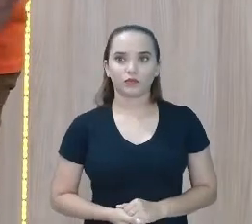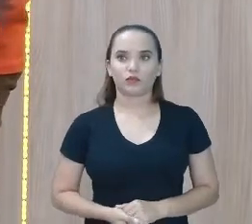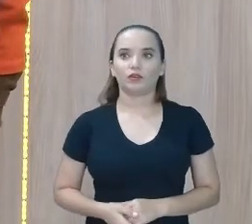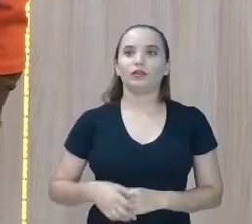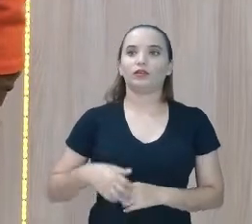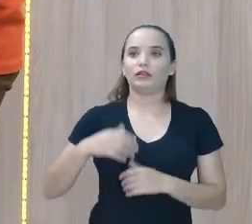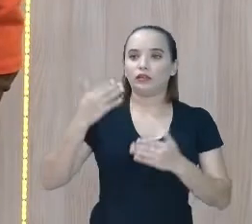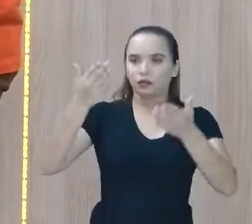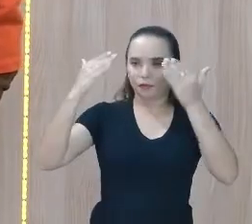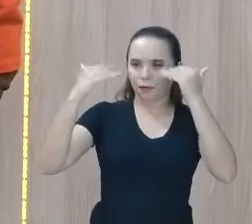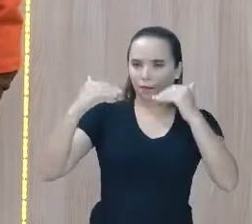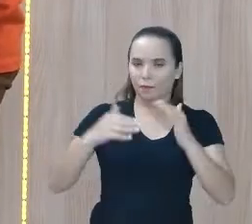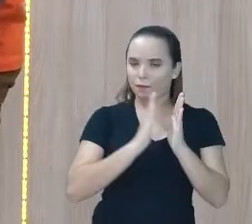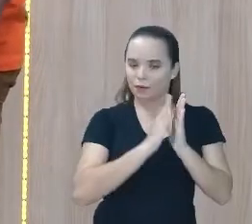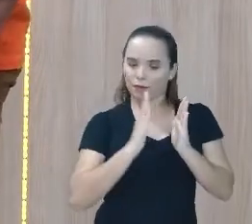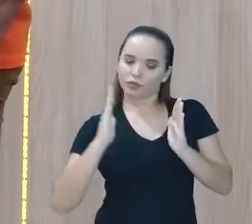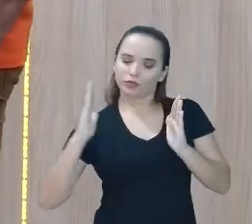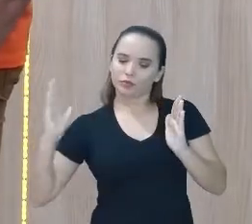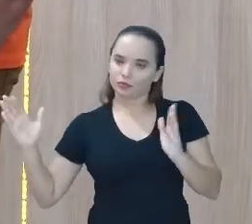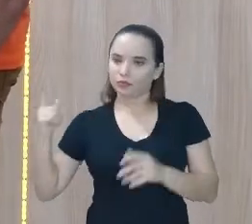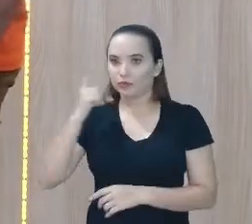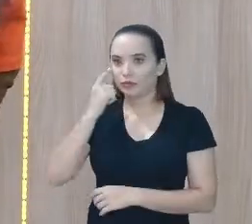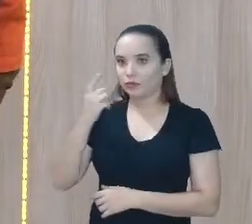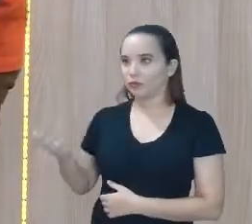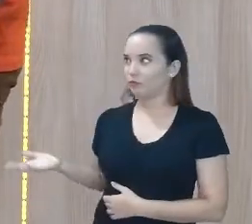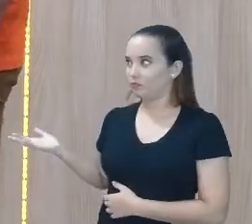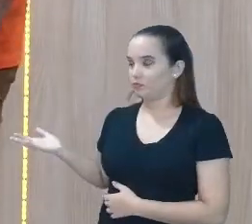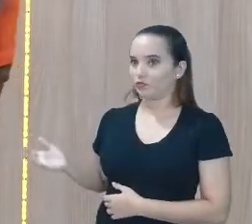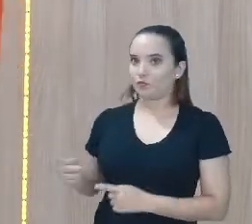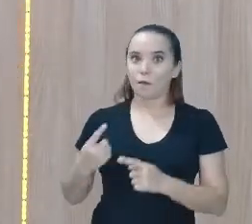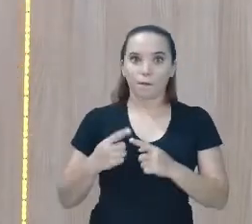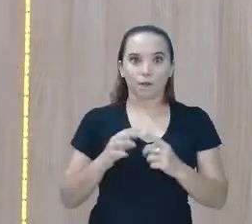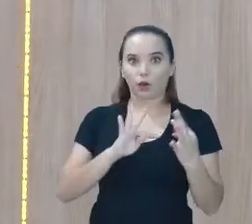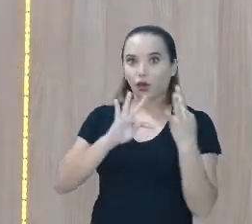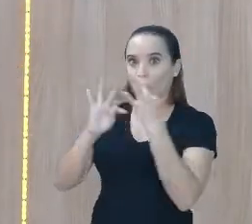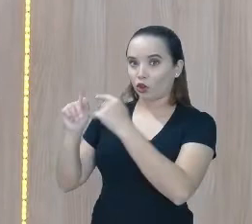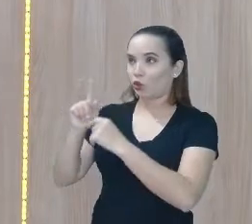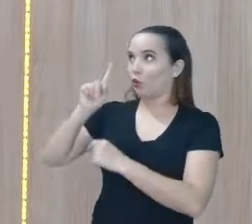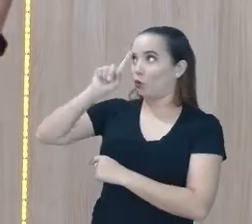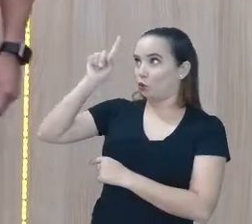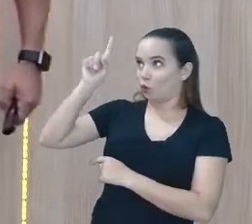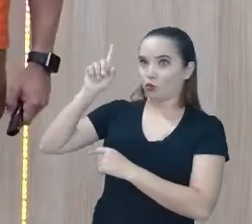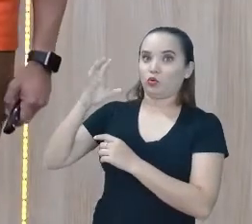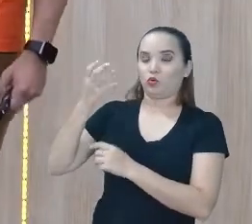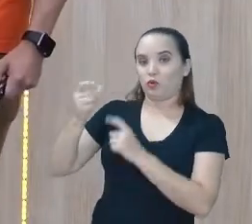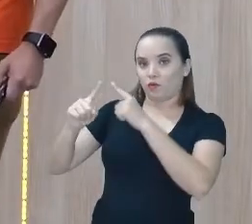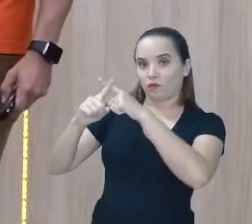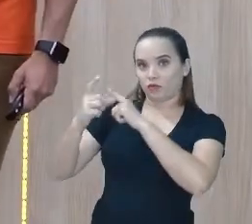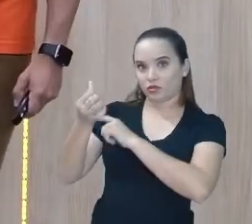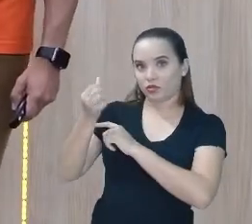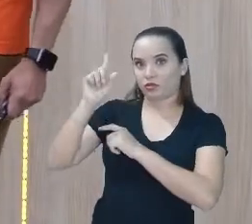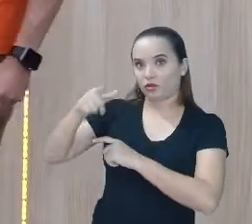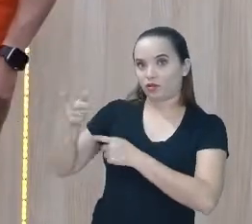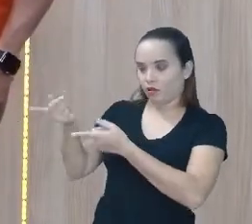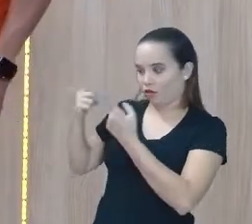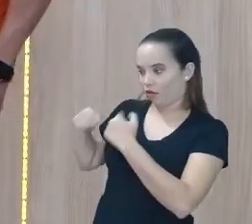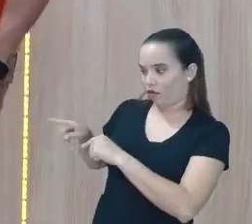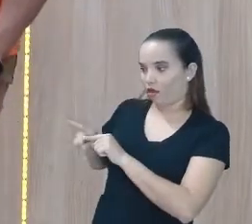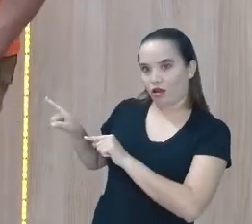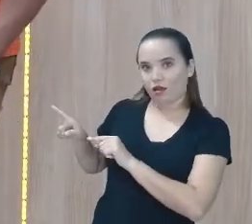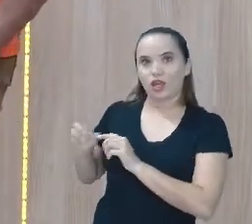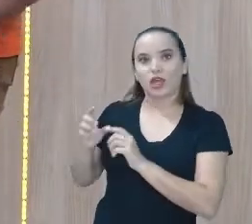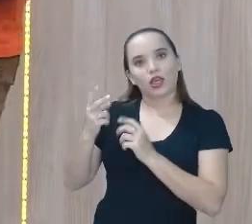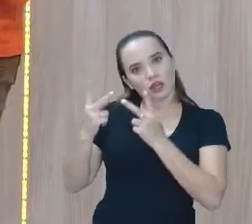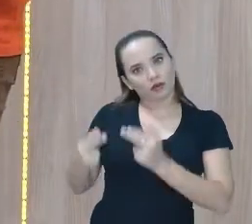igual a 12 e assim por diante, né? Todos os números vezes 6 vai dar igual aos valores que estão aqui na última